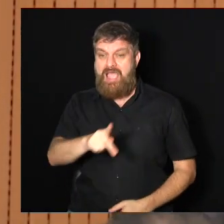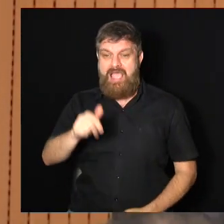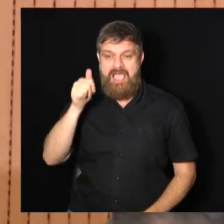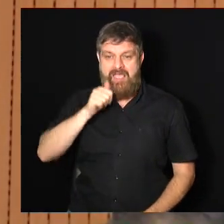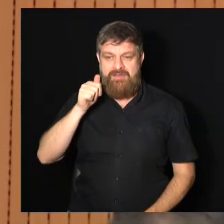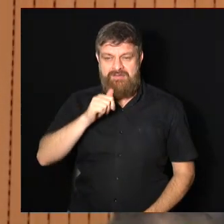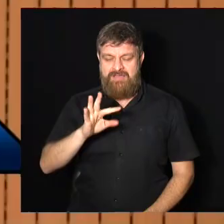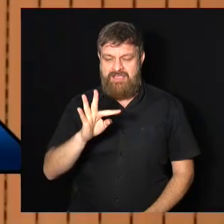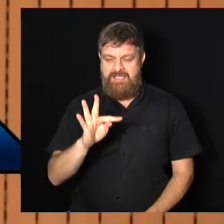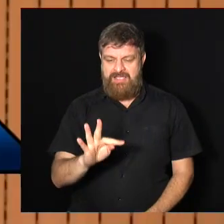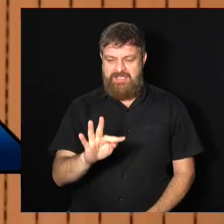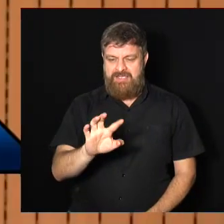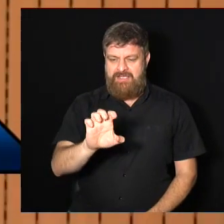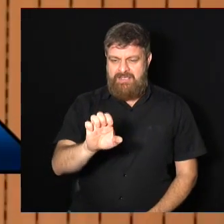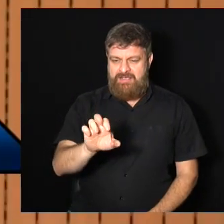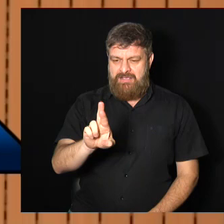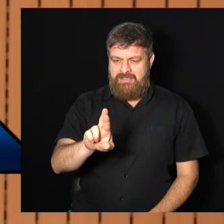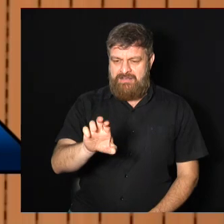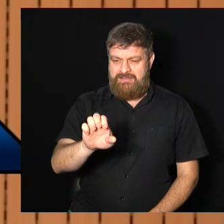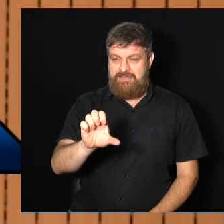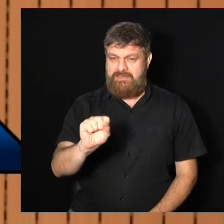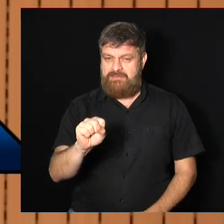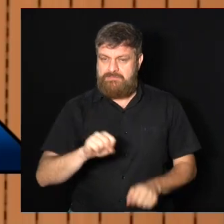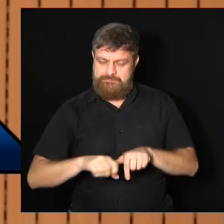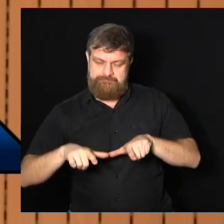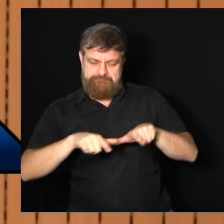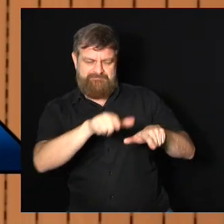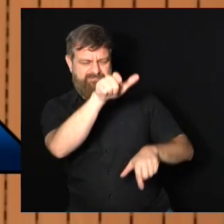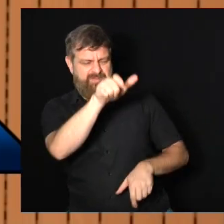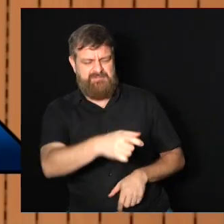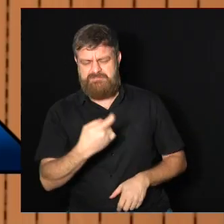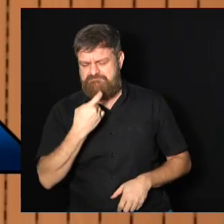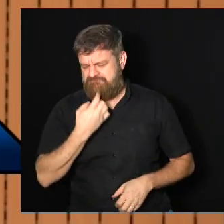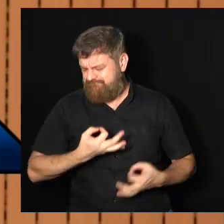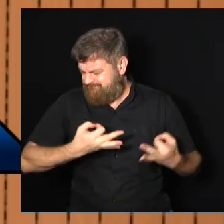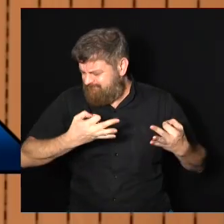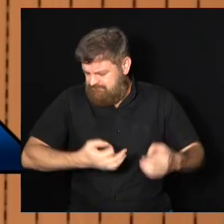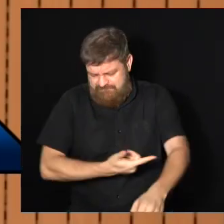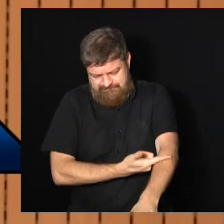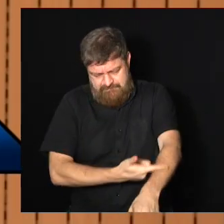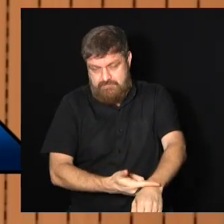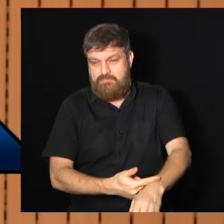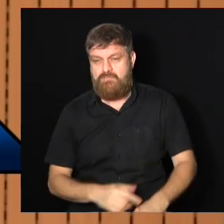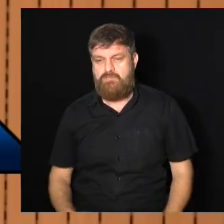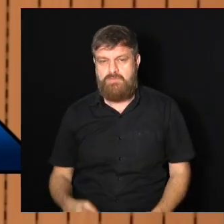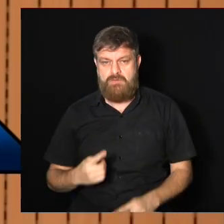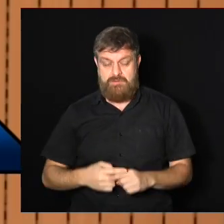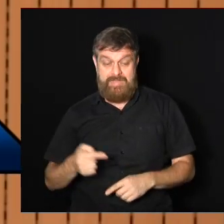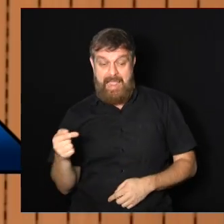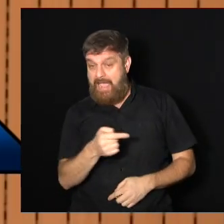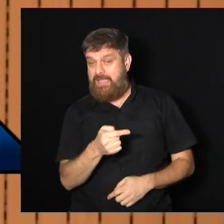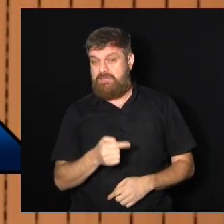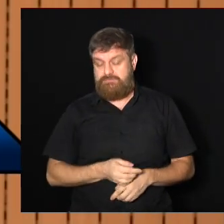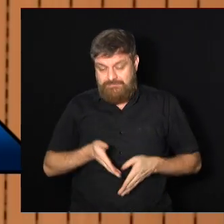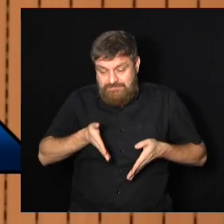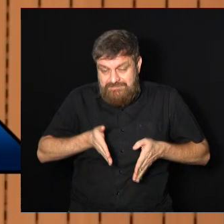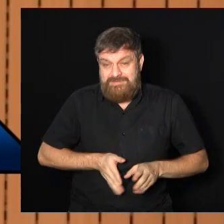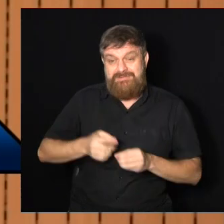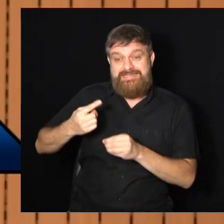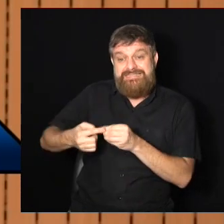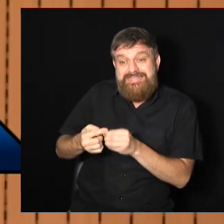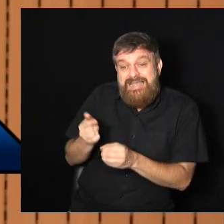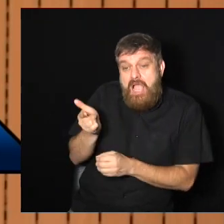Zambão Advars, com o título de cidadã campineira. O cidadão campineiro é entregue para aqueles que nasceram em